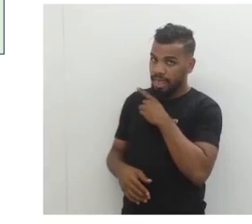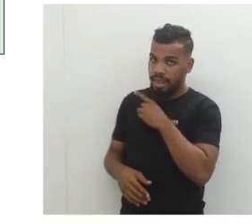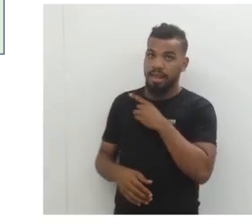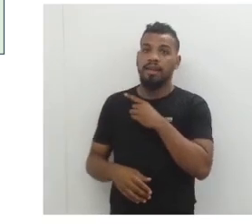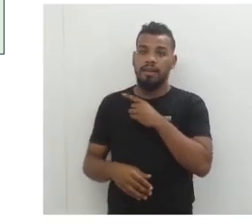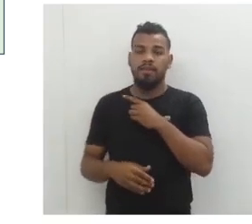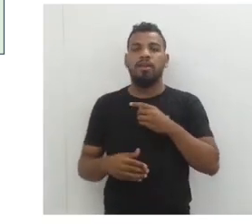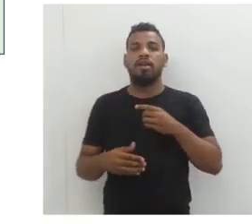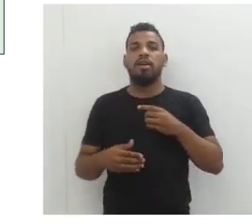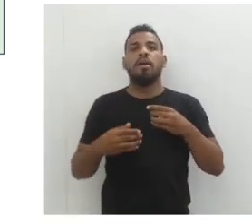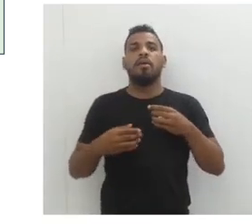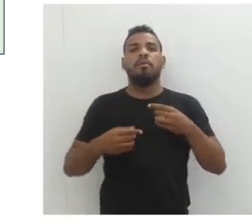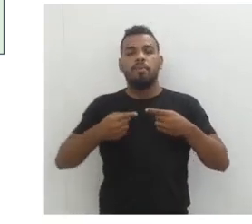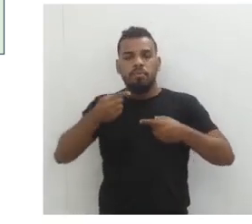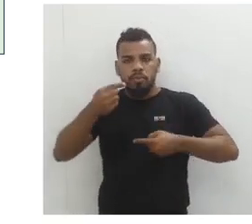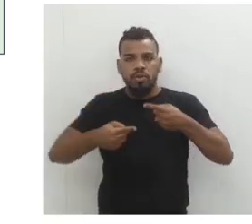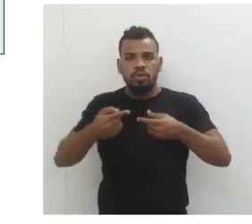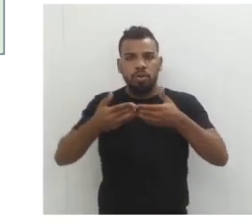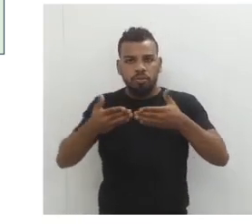reabertura política.